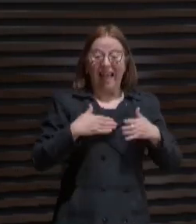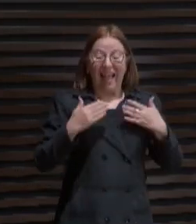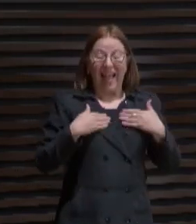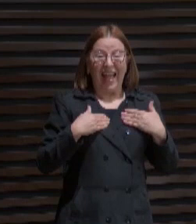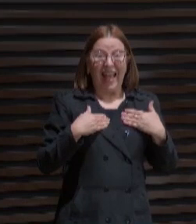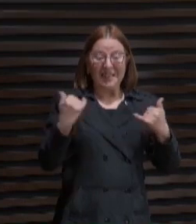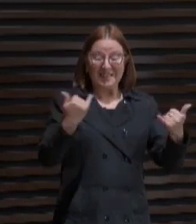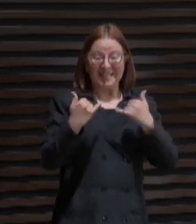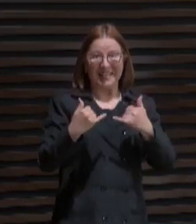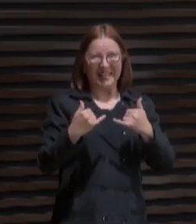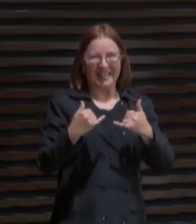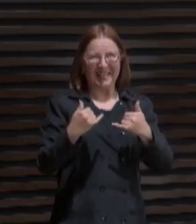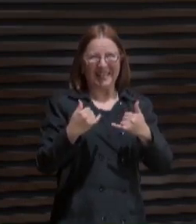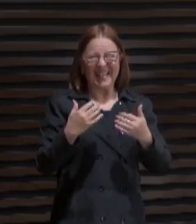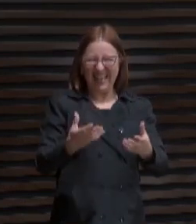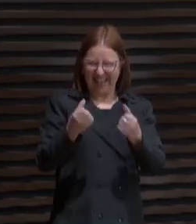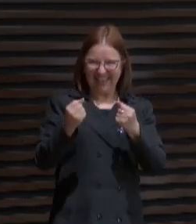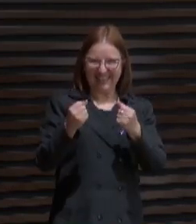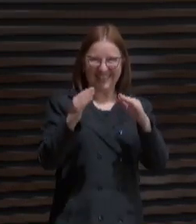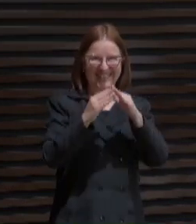vamos à casa do Senhor.